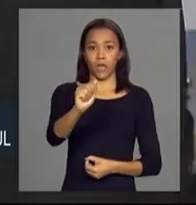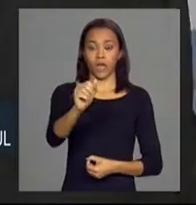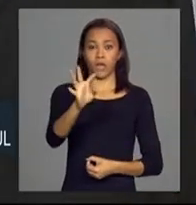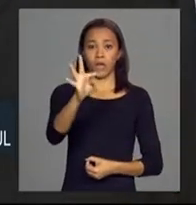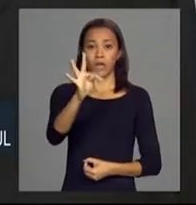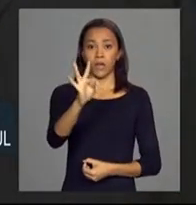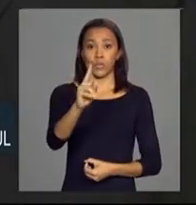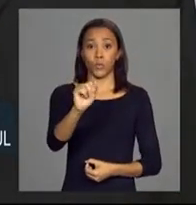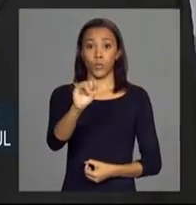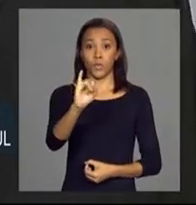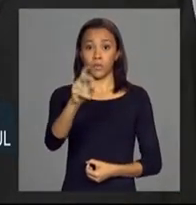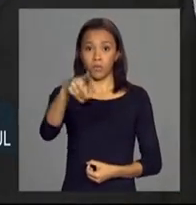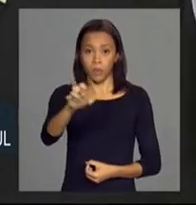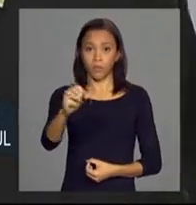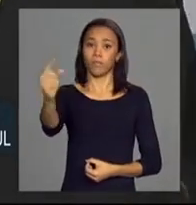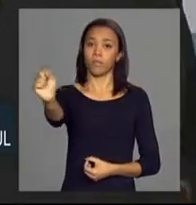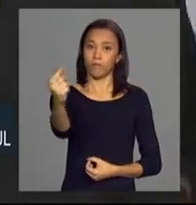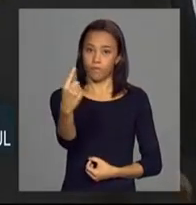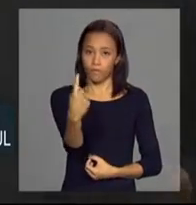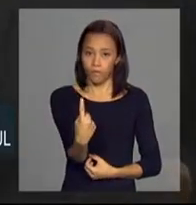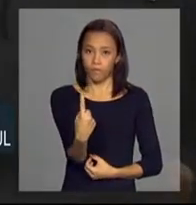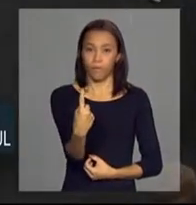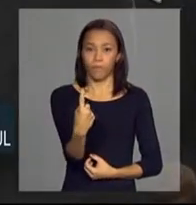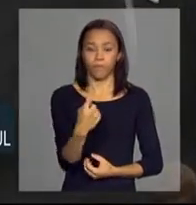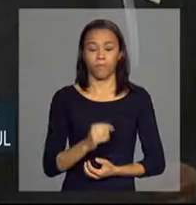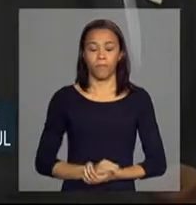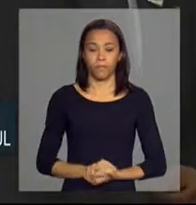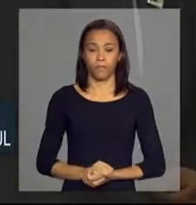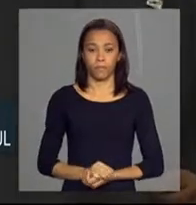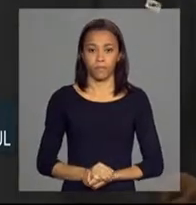Maria Kessler Burman.